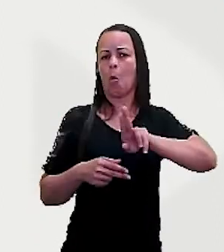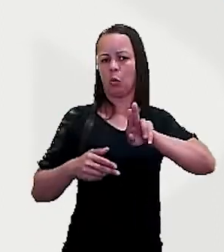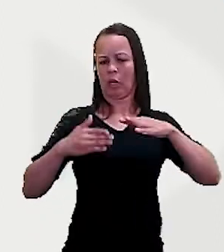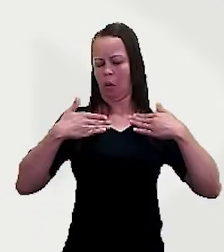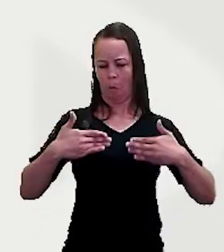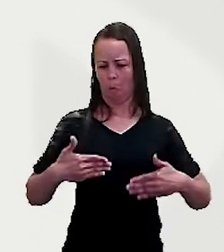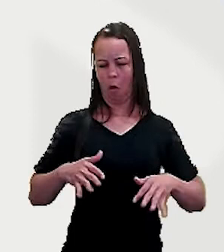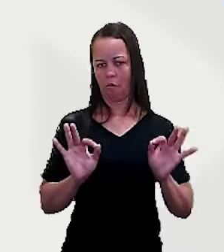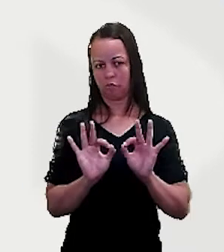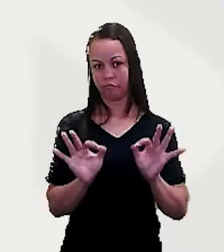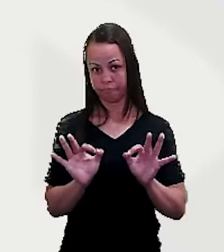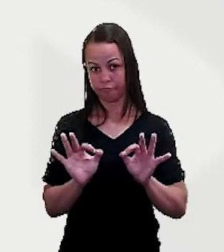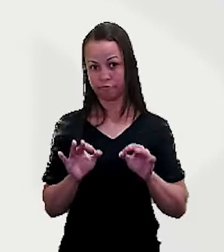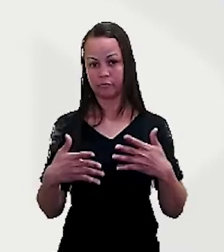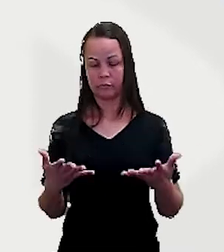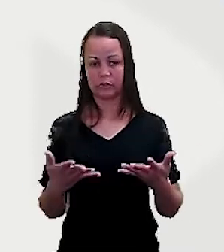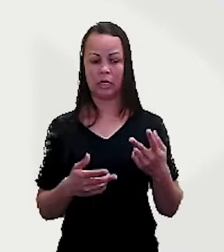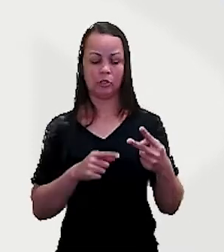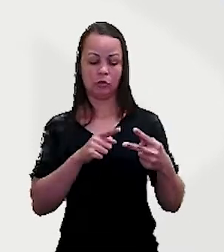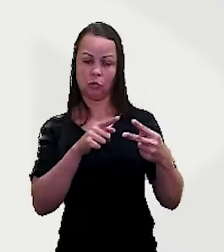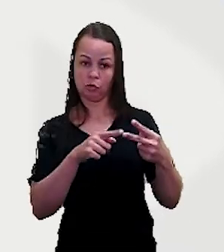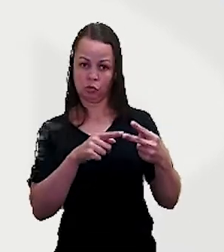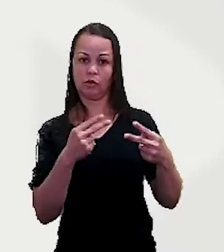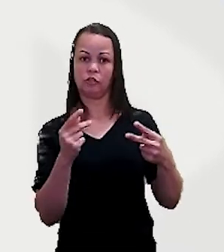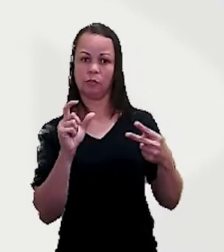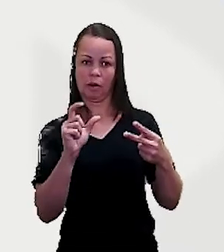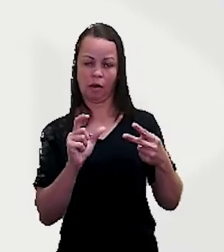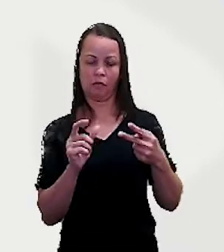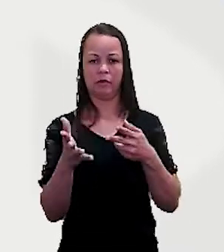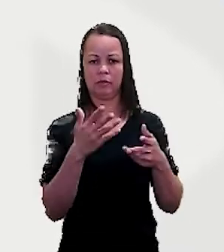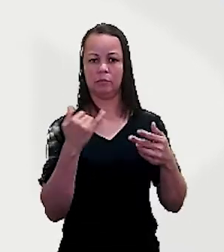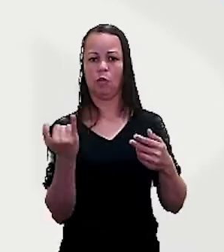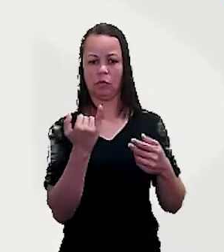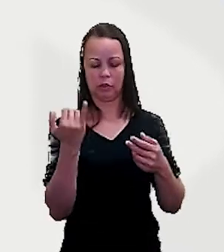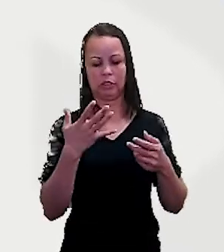duas palavrinhas aqui importantes. Os alimentos que ingerimos